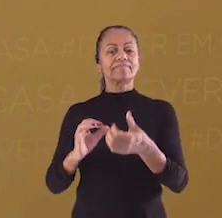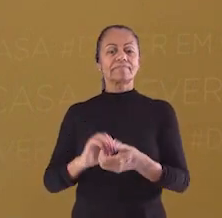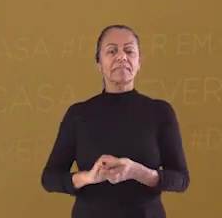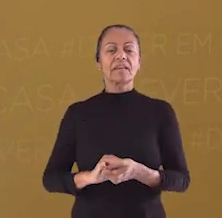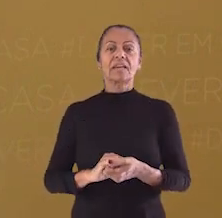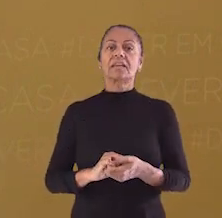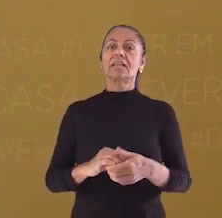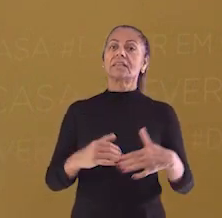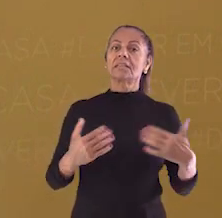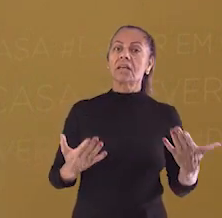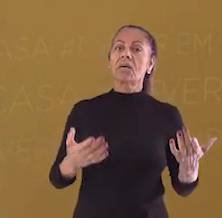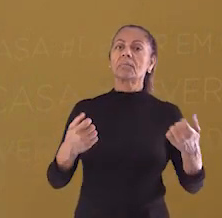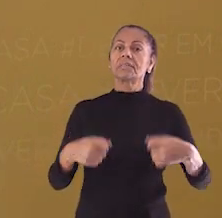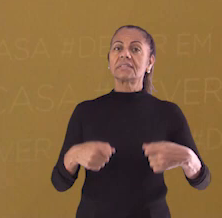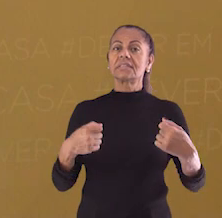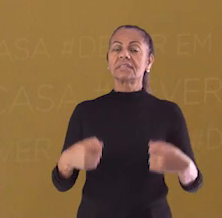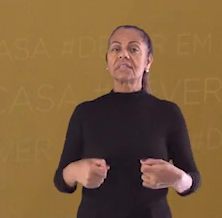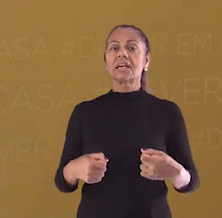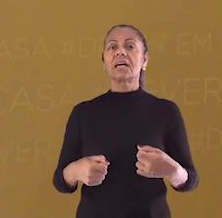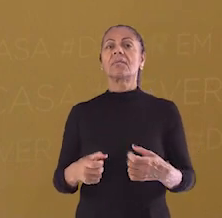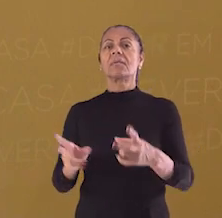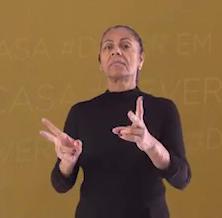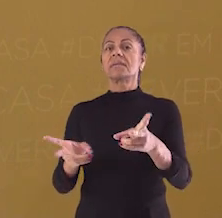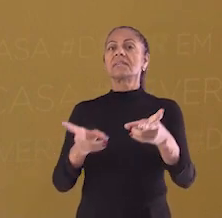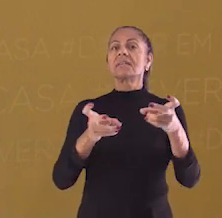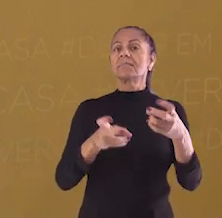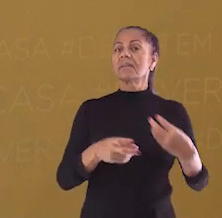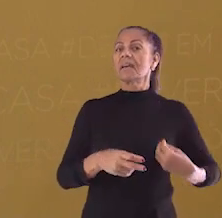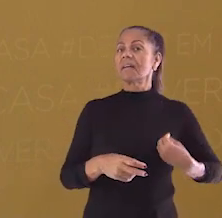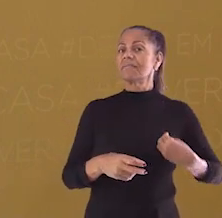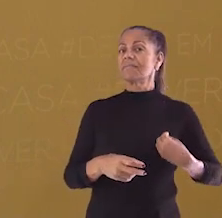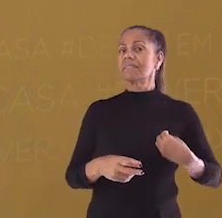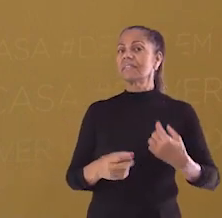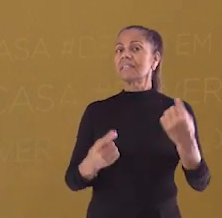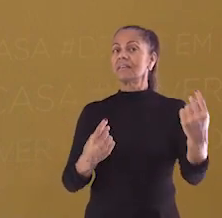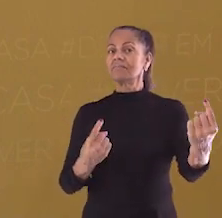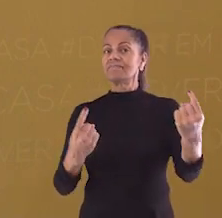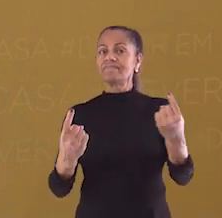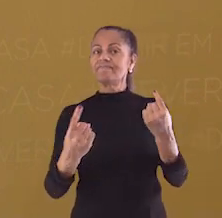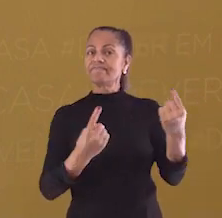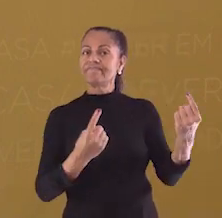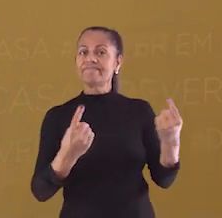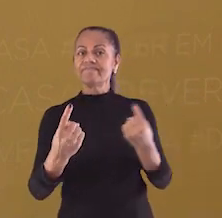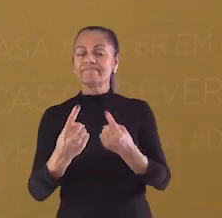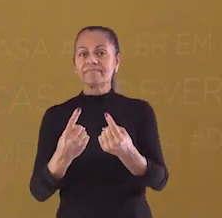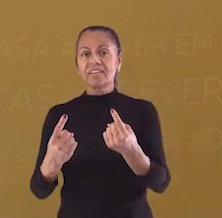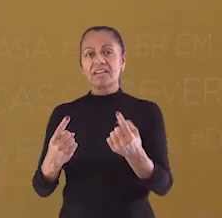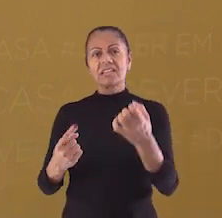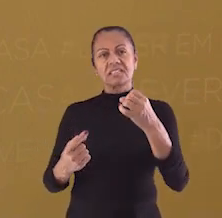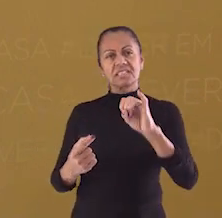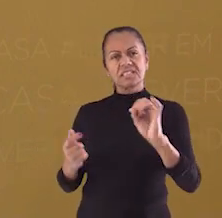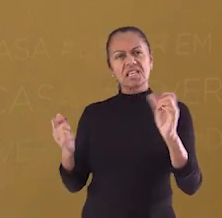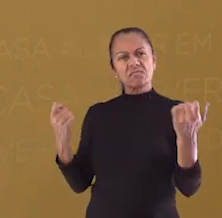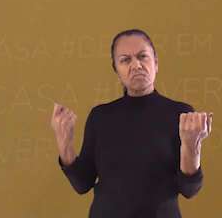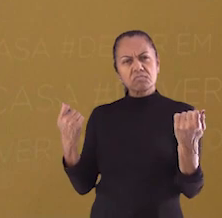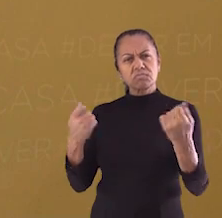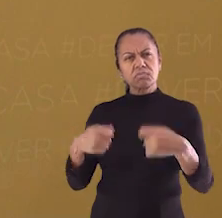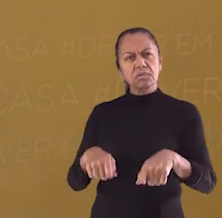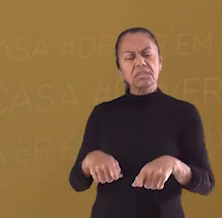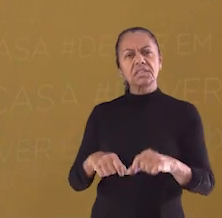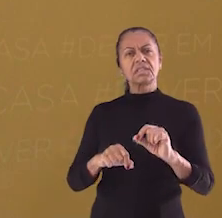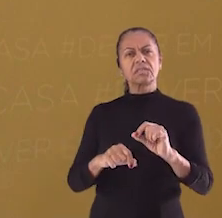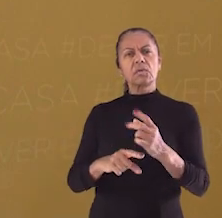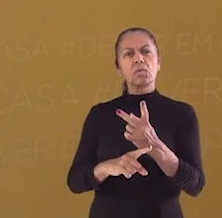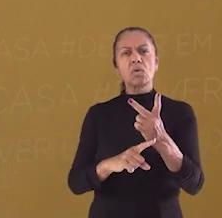nossa realidade, tá? Entender a realidade do outro e agir de forma a nos ajudarmos. E havendo a possibilidade,